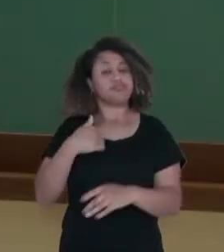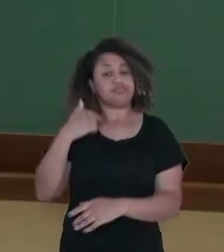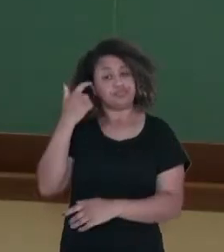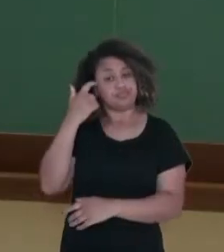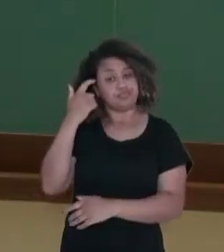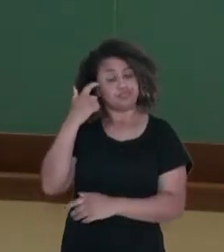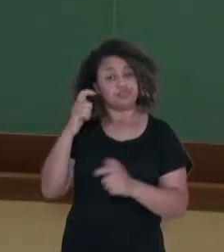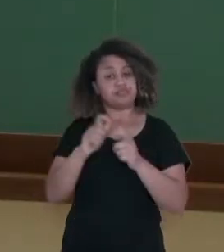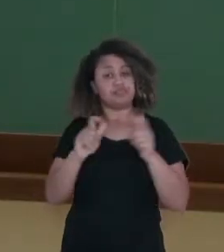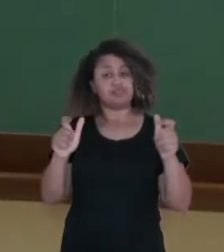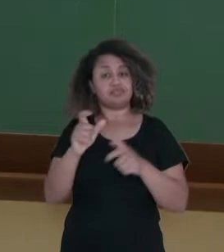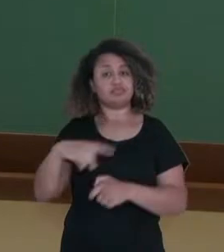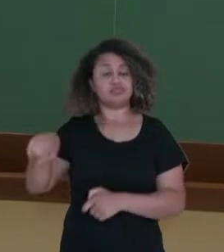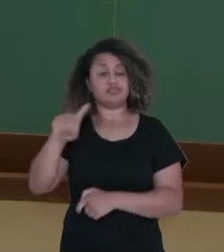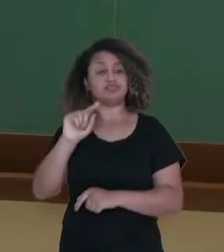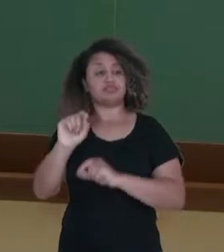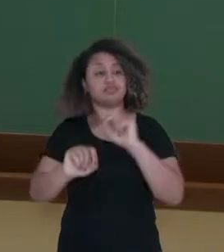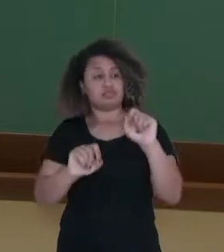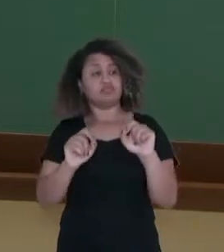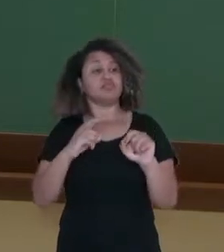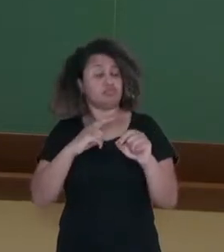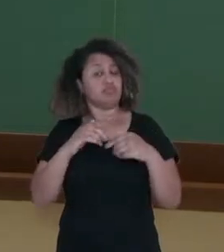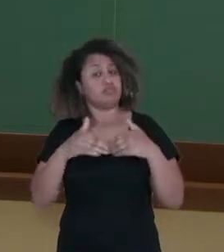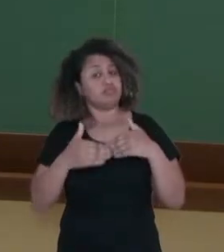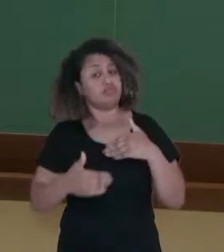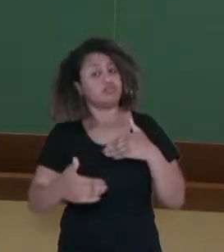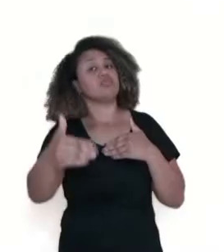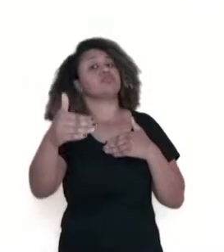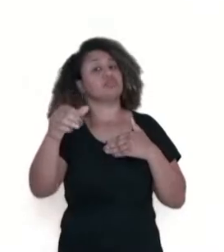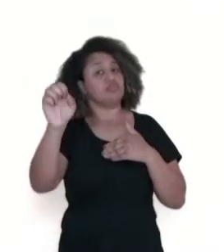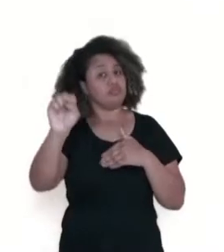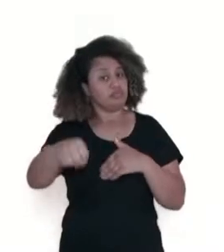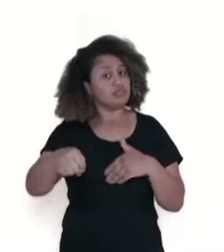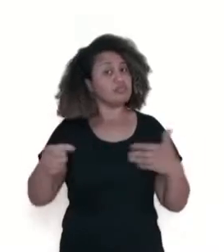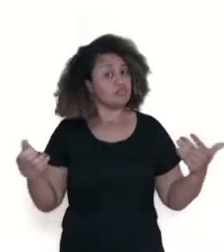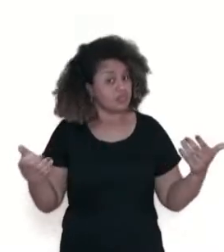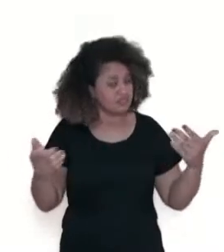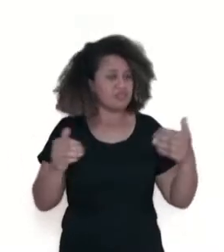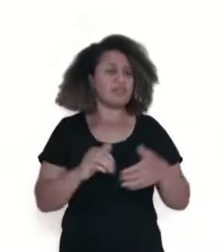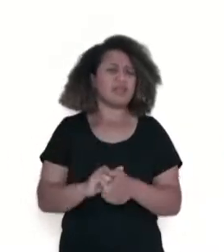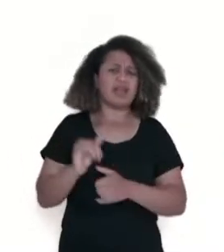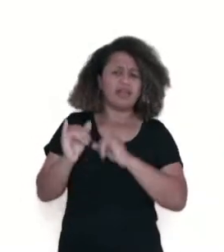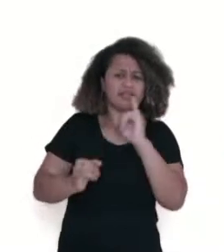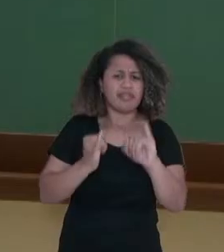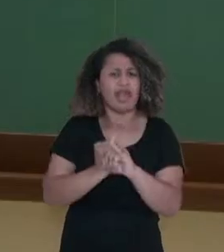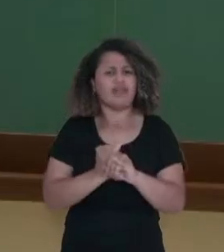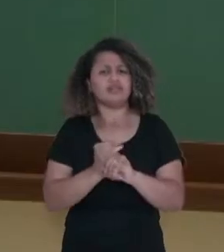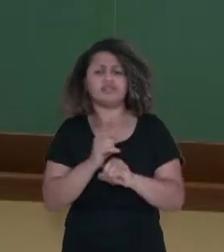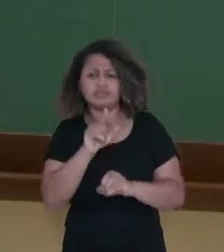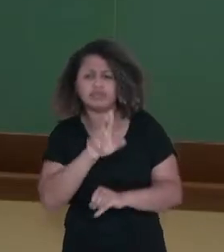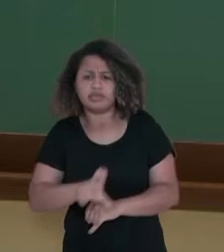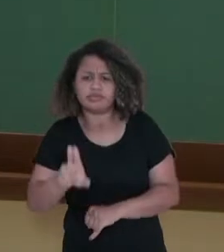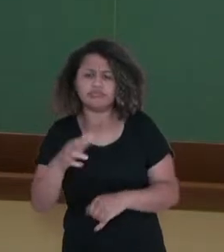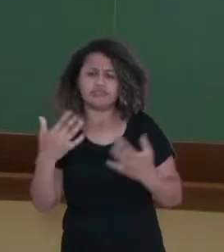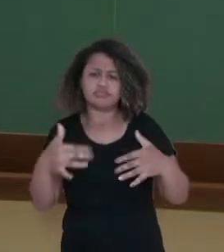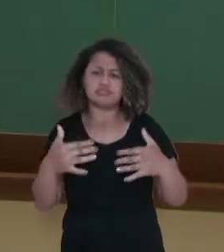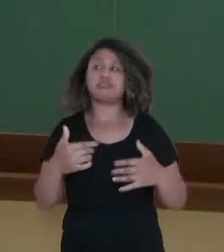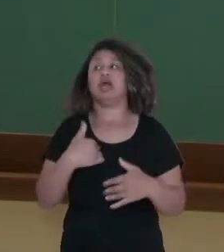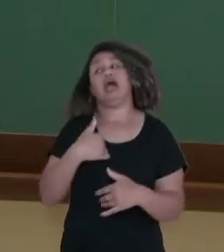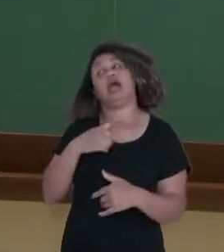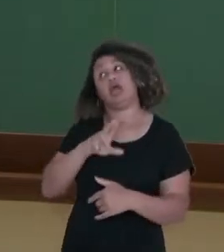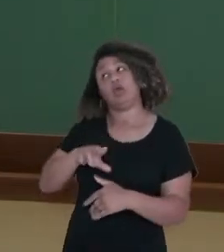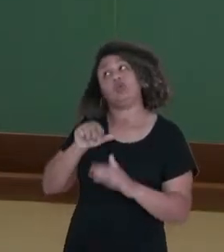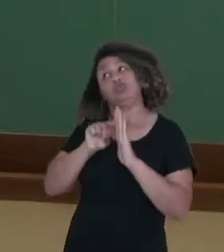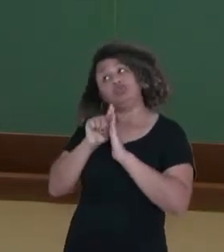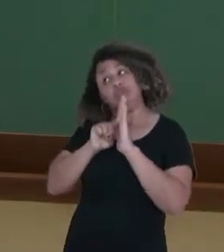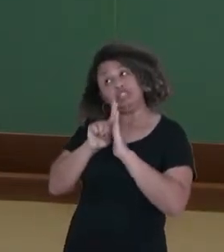tem acesso e às vezes fica muito tempo sim. Como você utiliza a internet? Eu uso mais para pesquisa, professor, eu uso